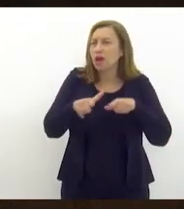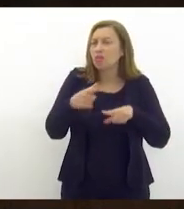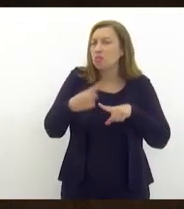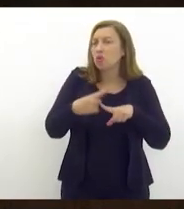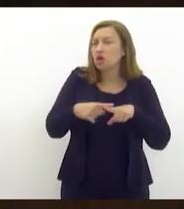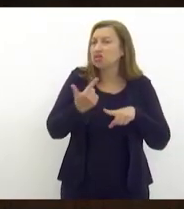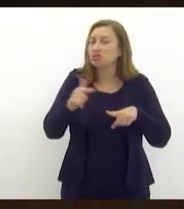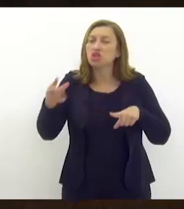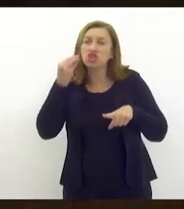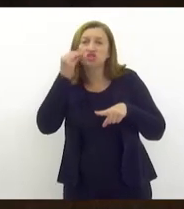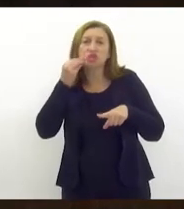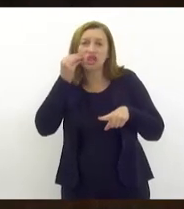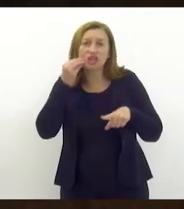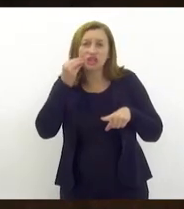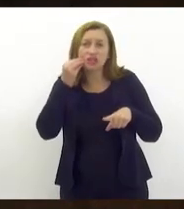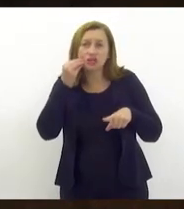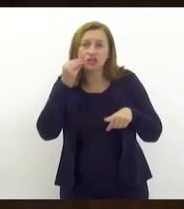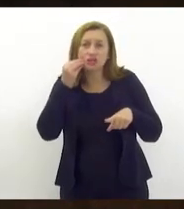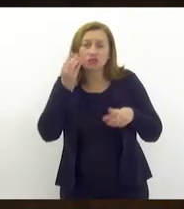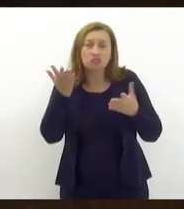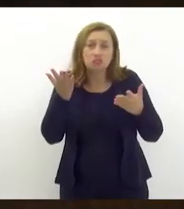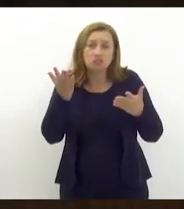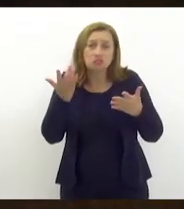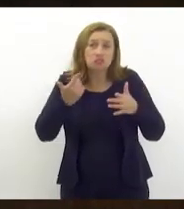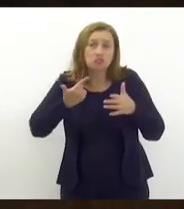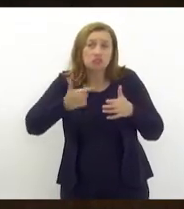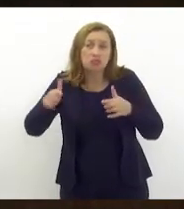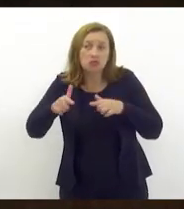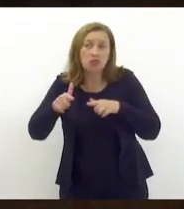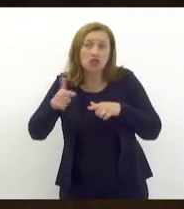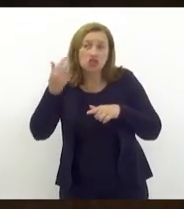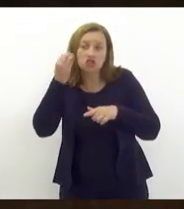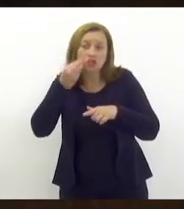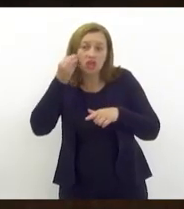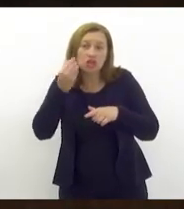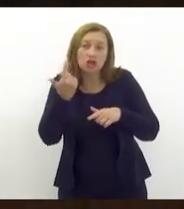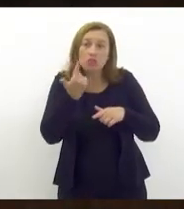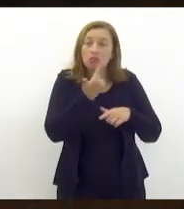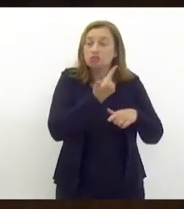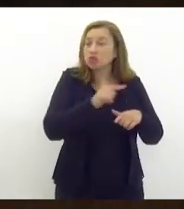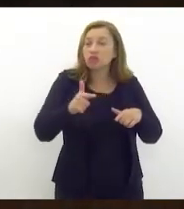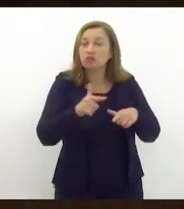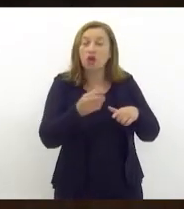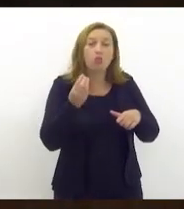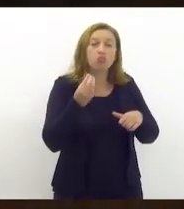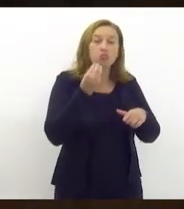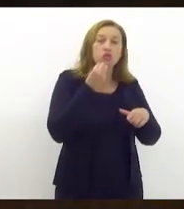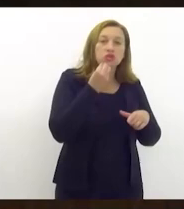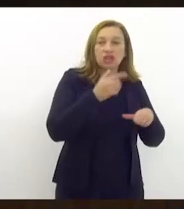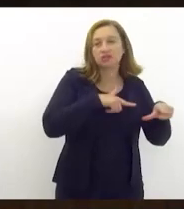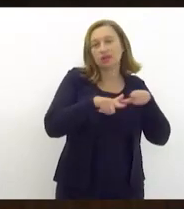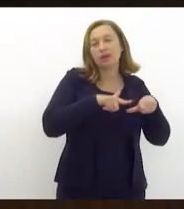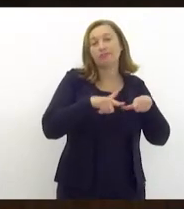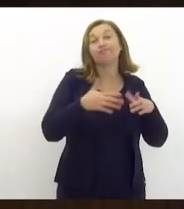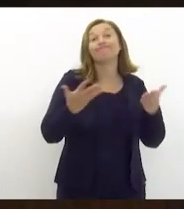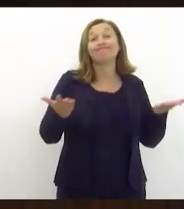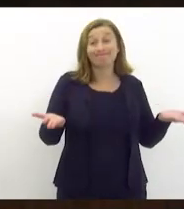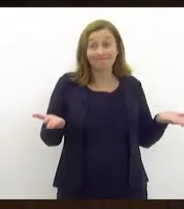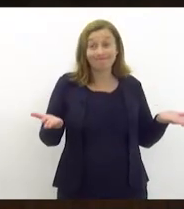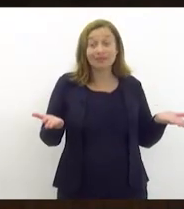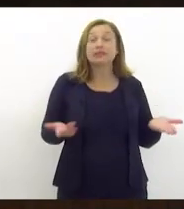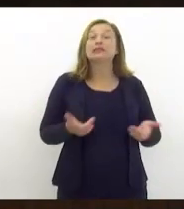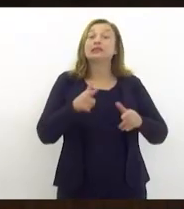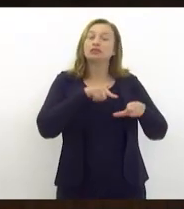não tem experiência, e não tem experiência porque não teve a oportunidade de trabalhar.